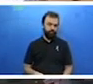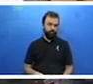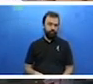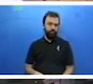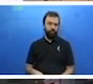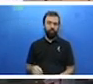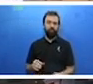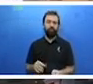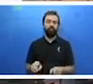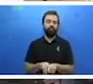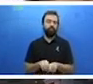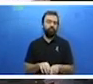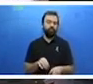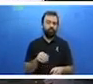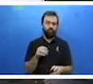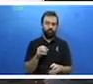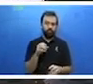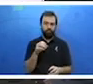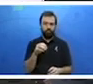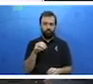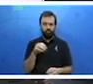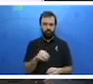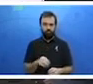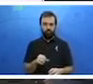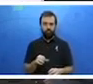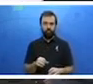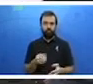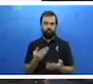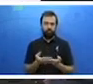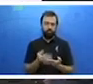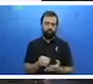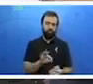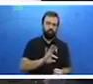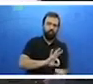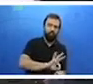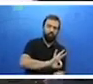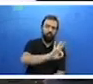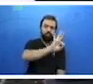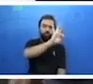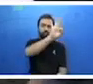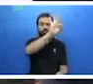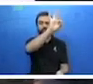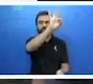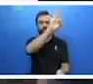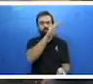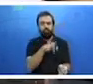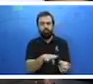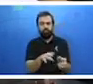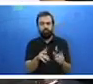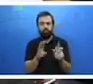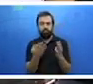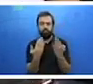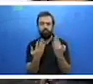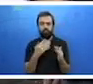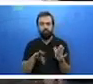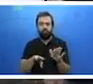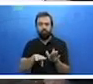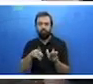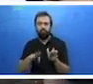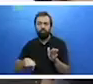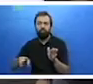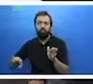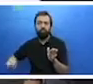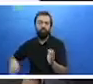era altitude, a altura de um lugar em relação ao nível do mar. Quanta coisa nós